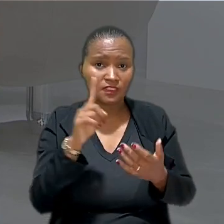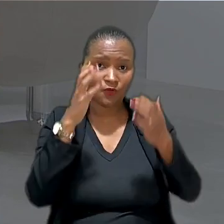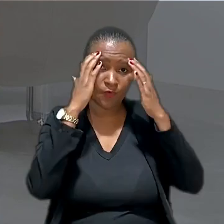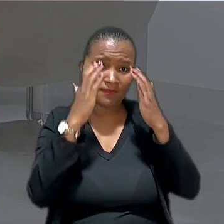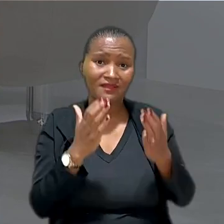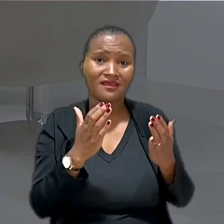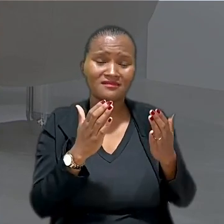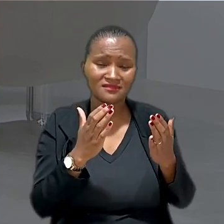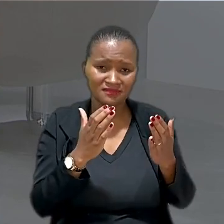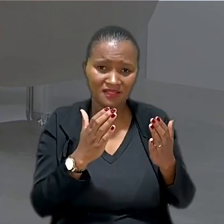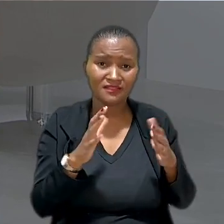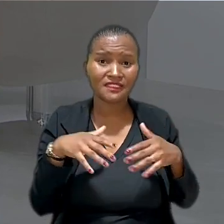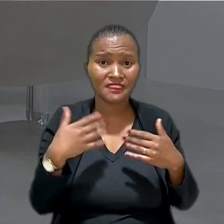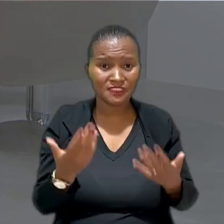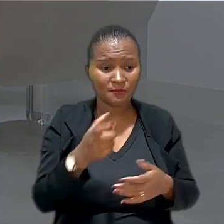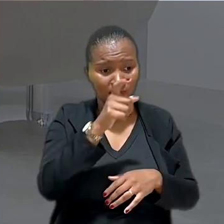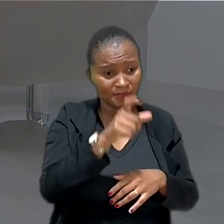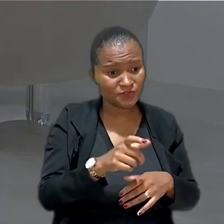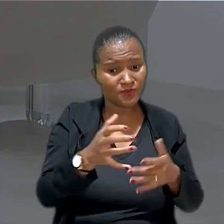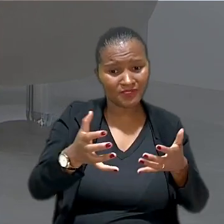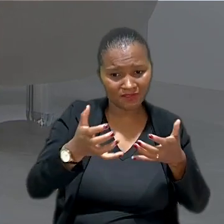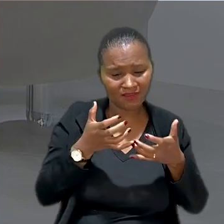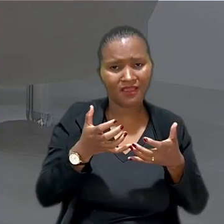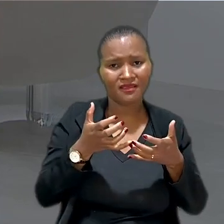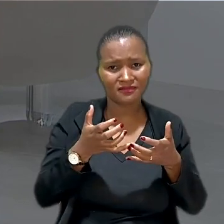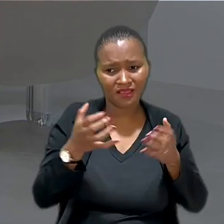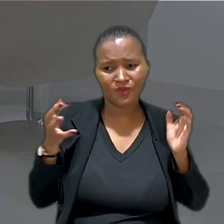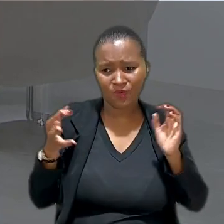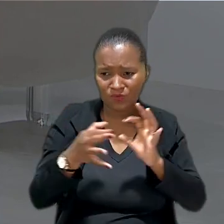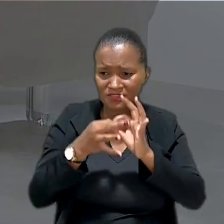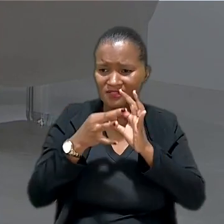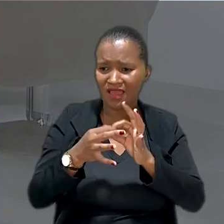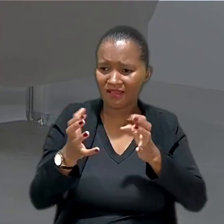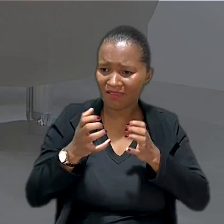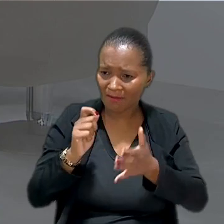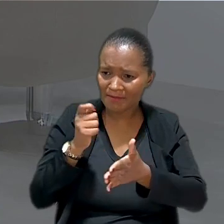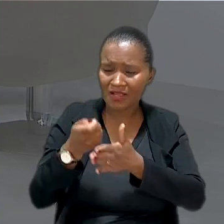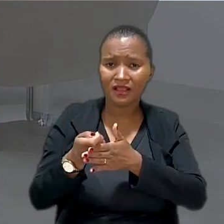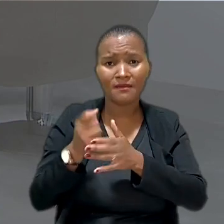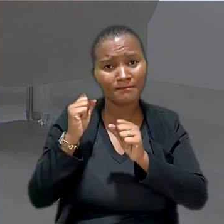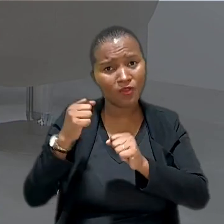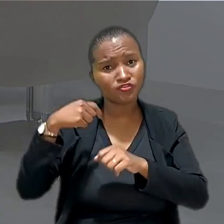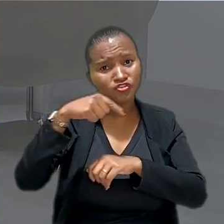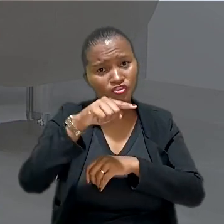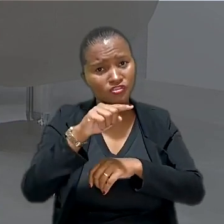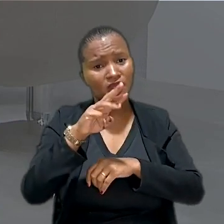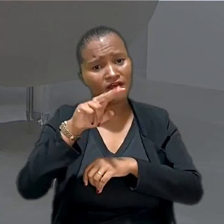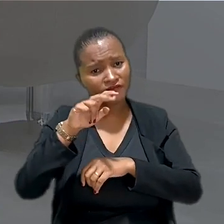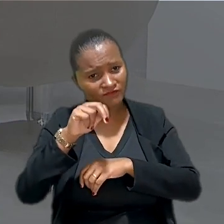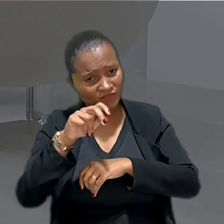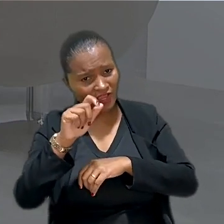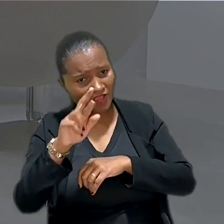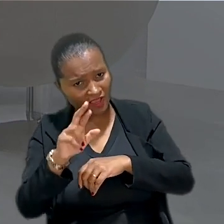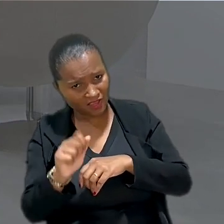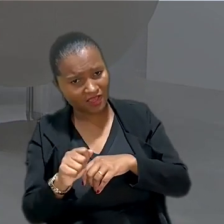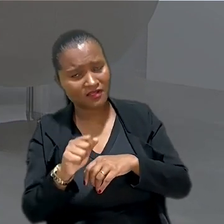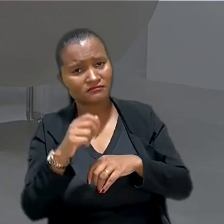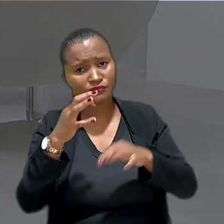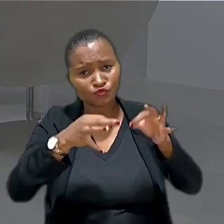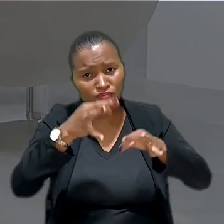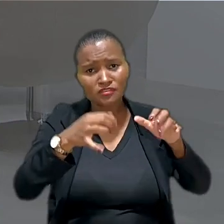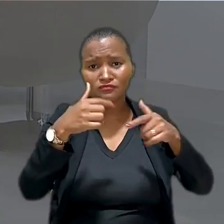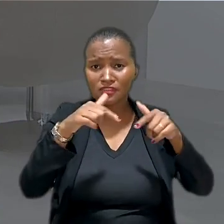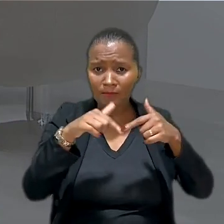cumprimento. Então, para esse devedor que quer conciliar, ele pode procurar a Justiça do Trabalho, a vara da sua localidade, conversar com o juiz, conversar com o